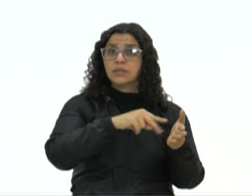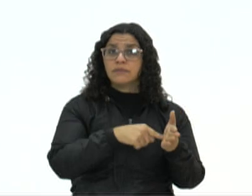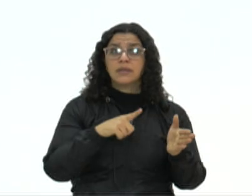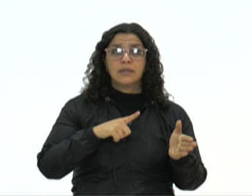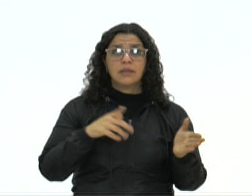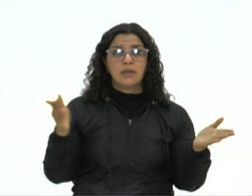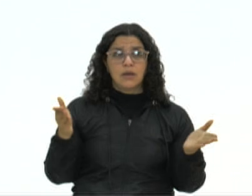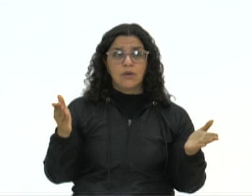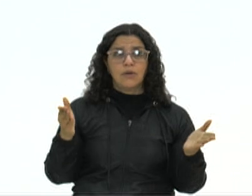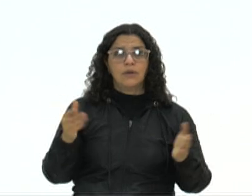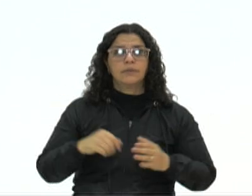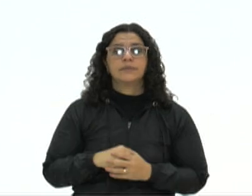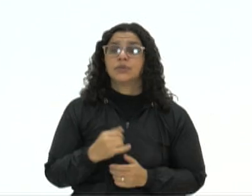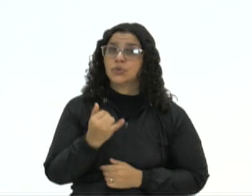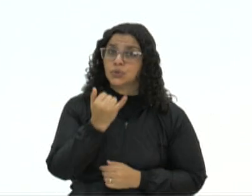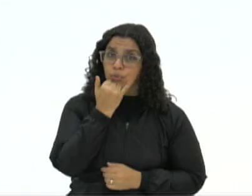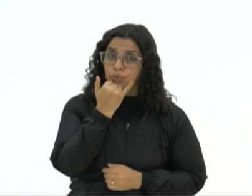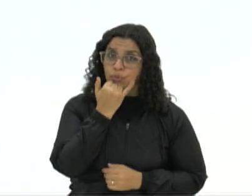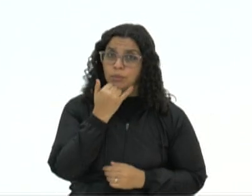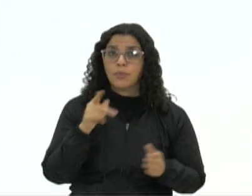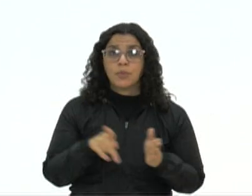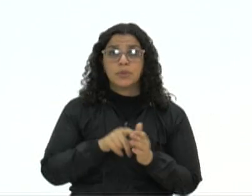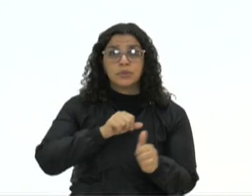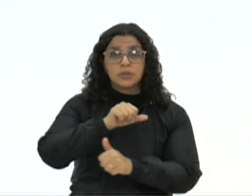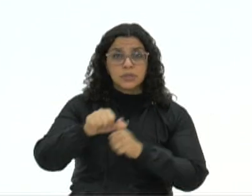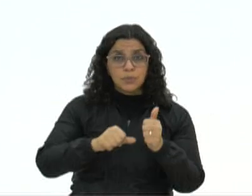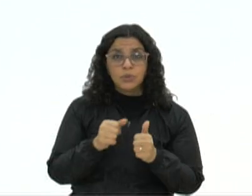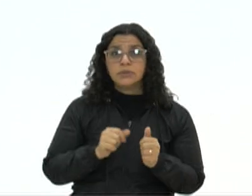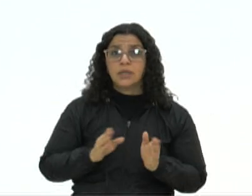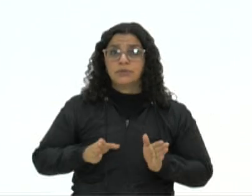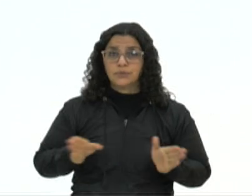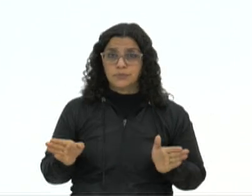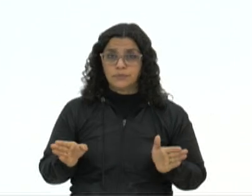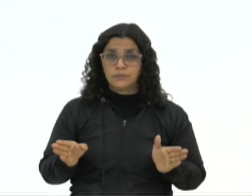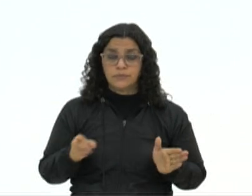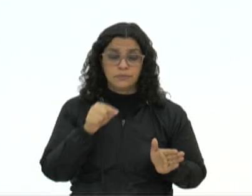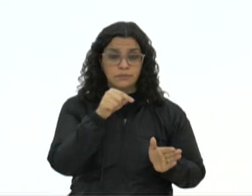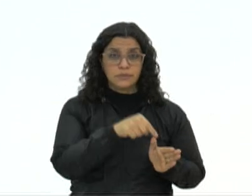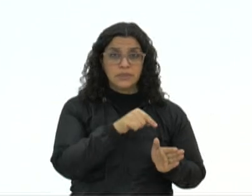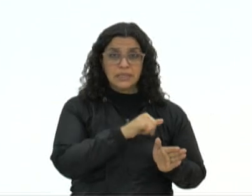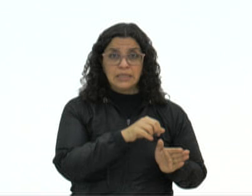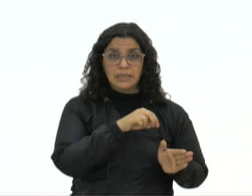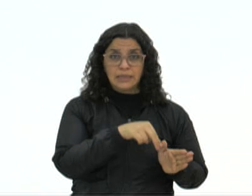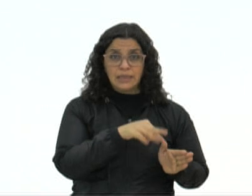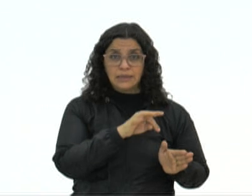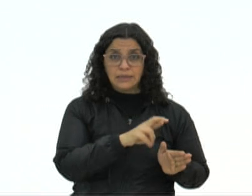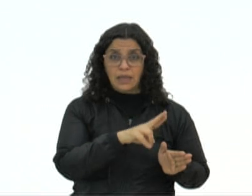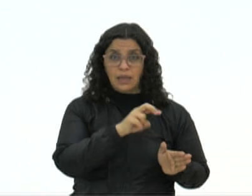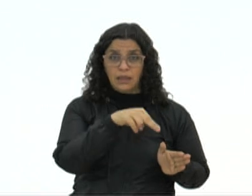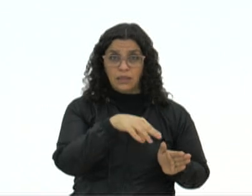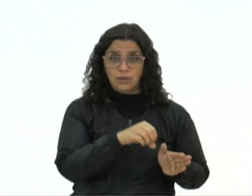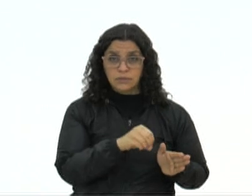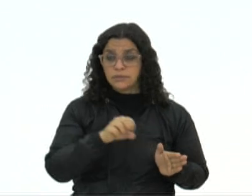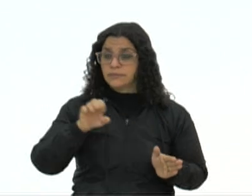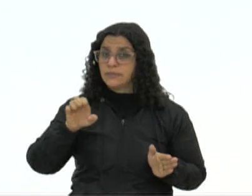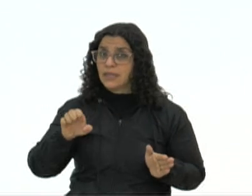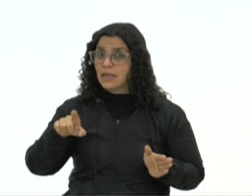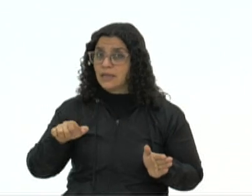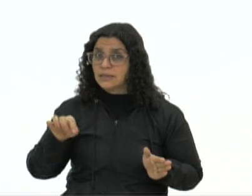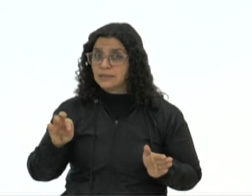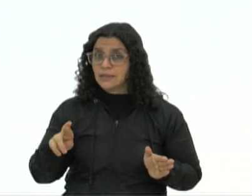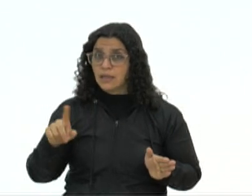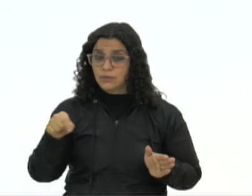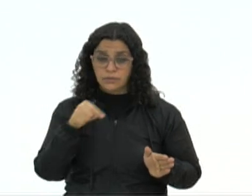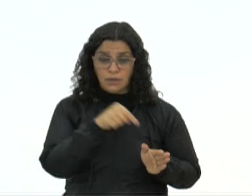divididos, os agentes transformadores são divididos em duas categorias, os internos e os externos. Internos